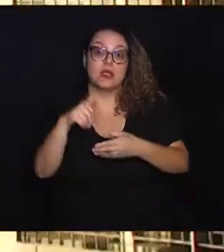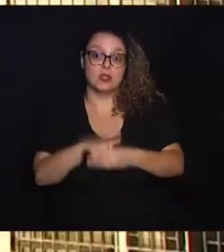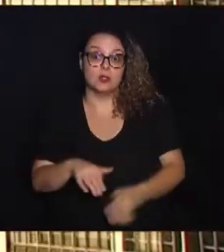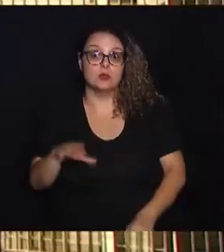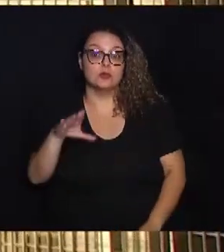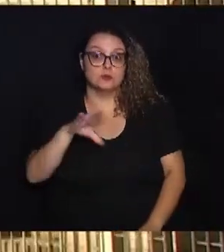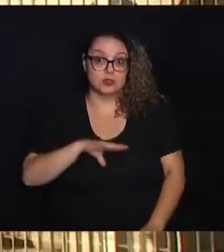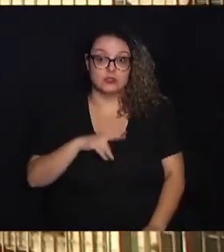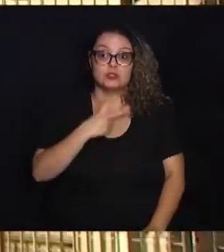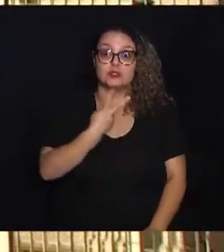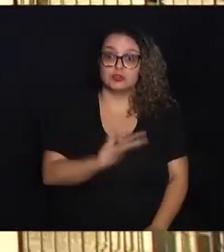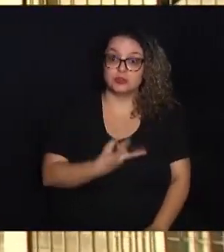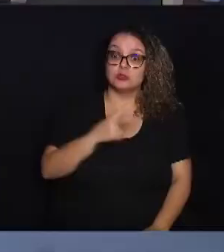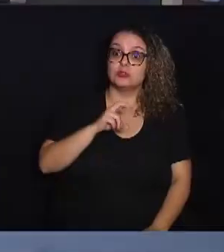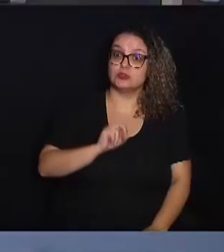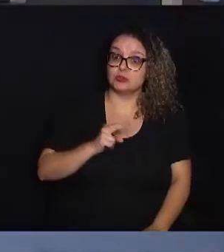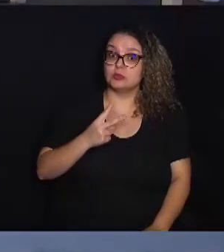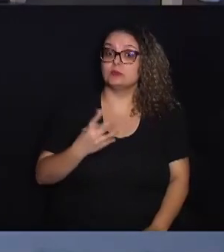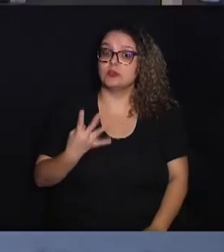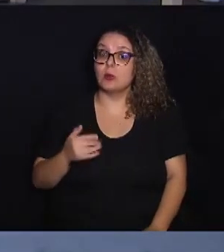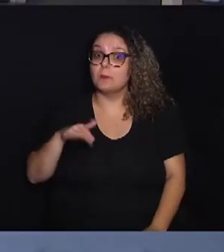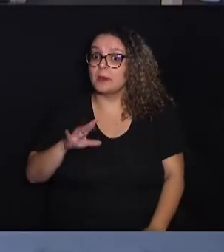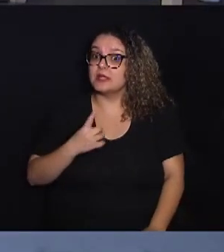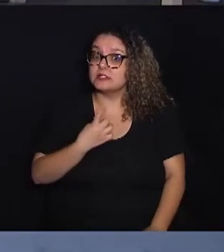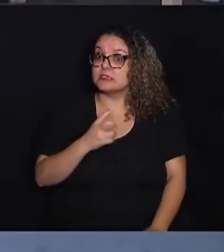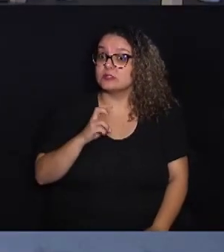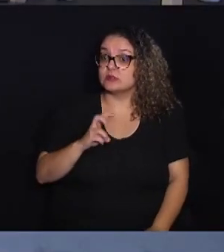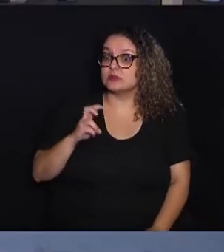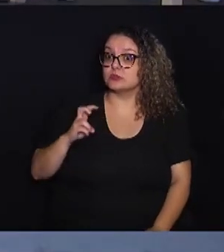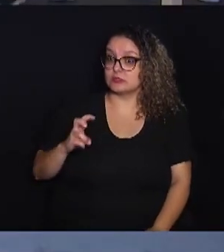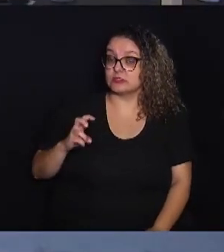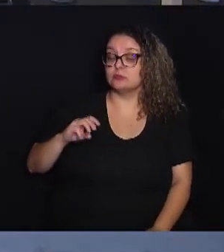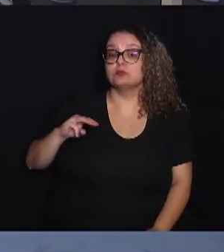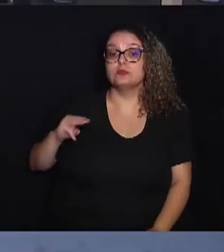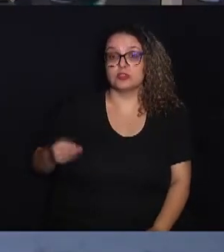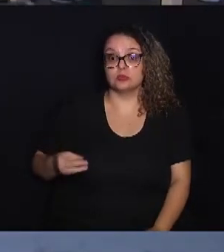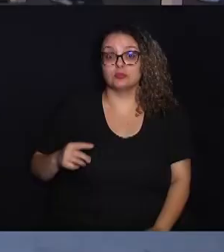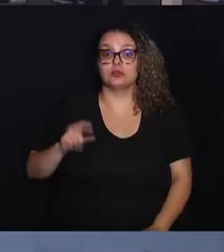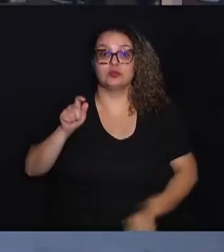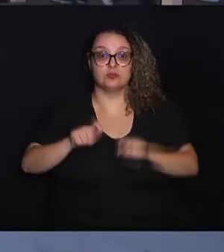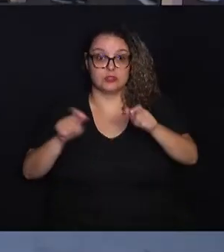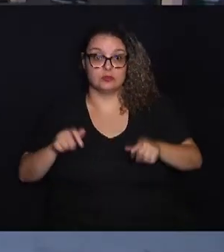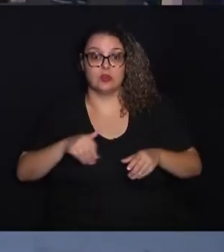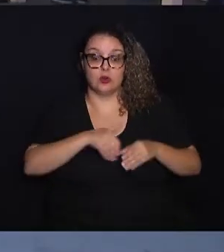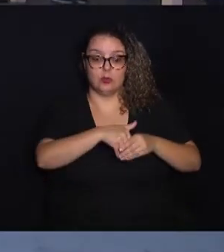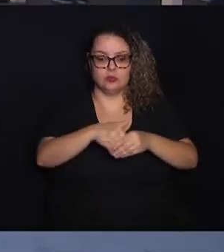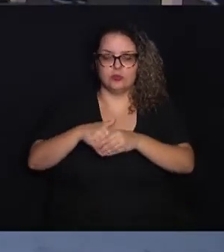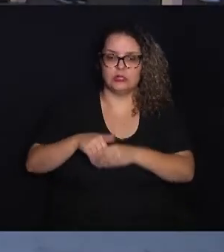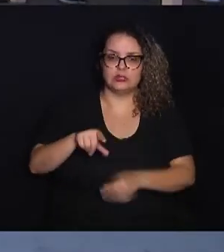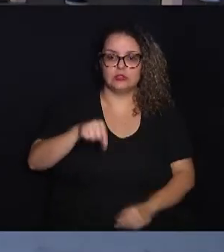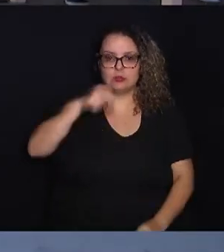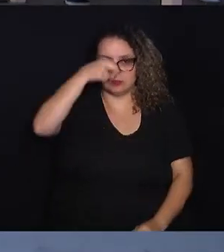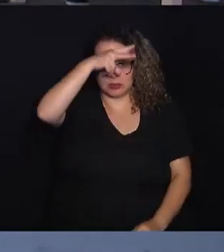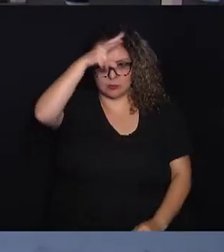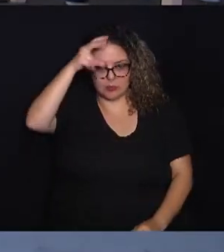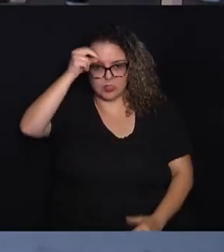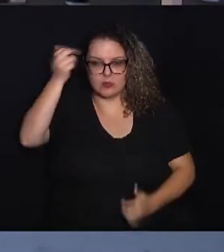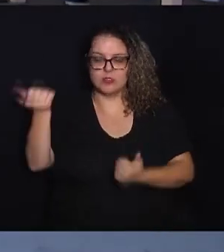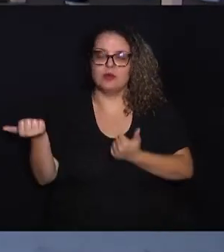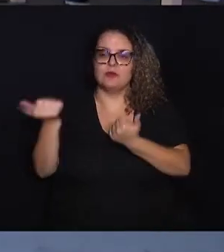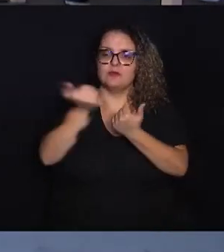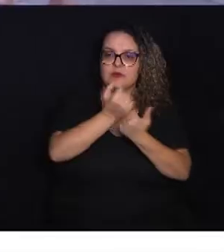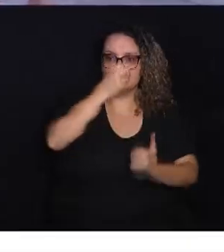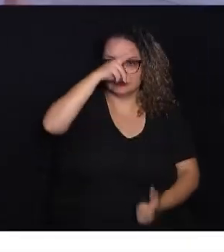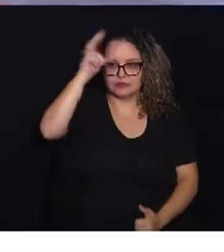municipais de 2024, mais de 155 milhões de eleitores vão às urnas escolher prefeitos, vice-prefeitos